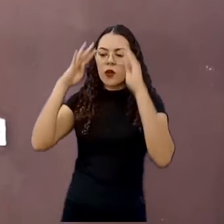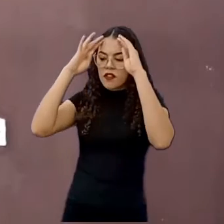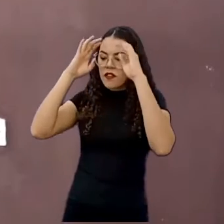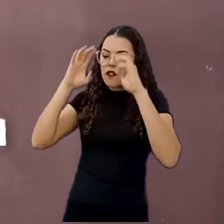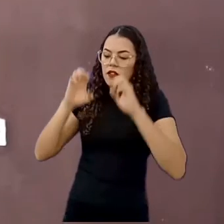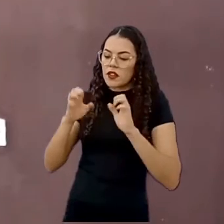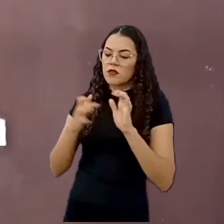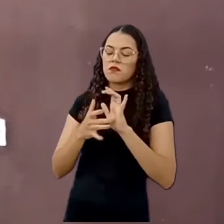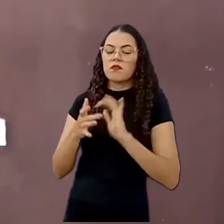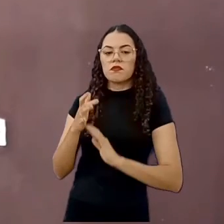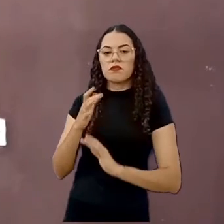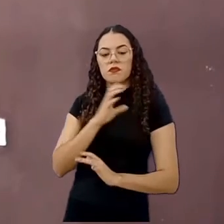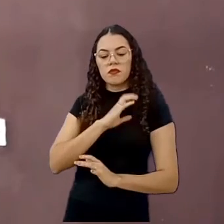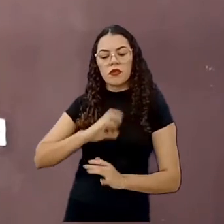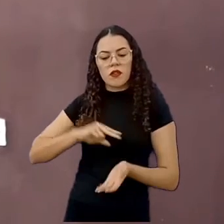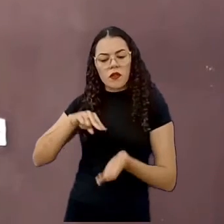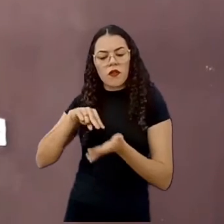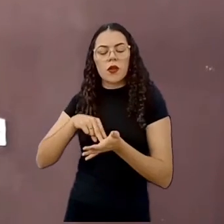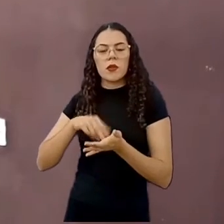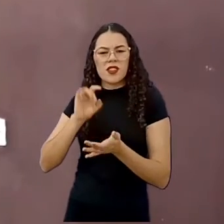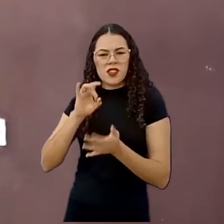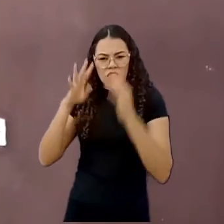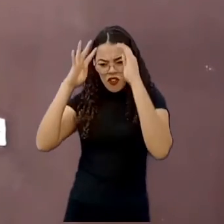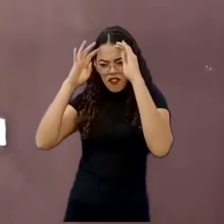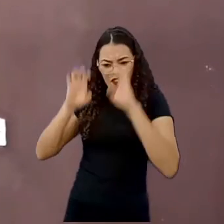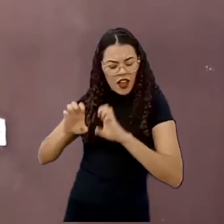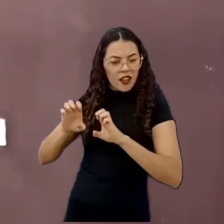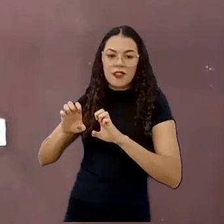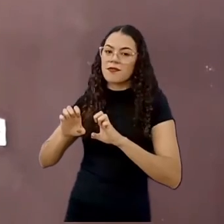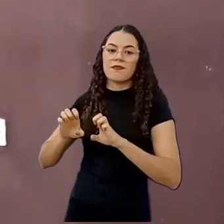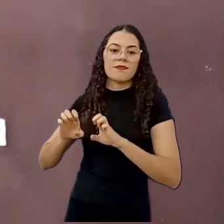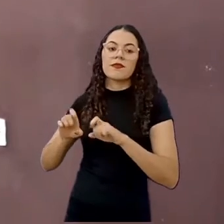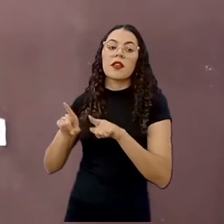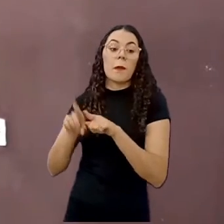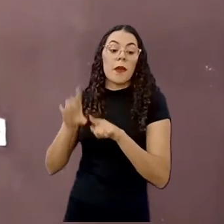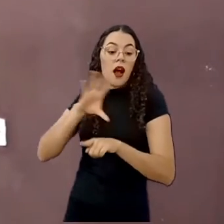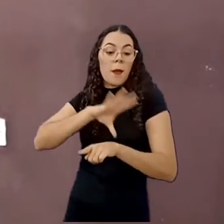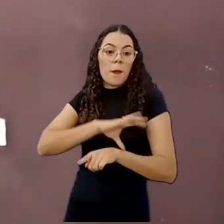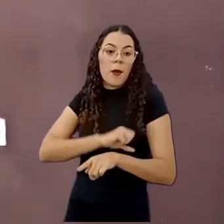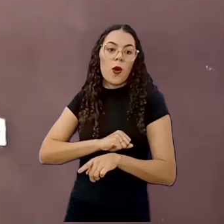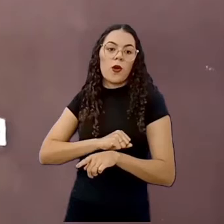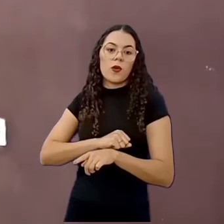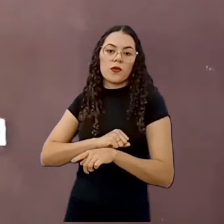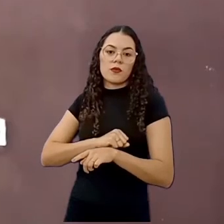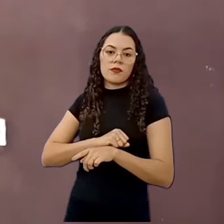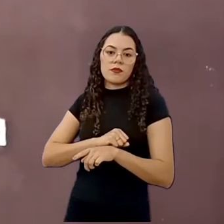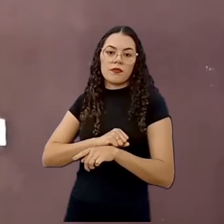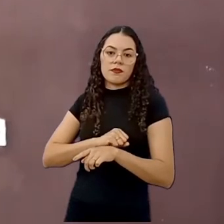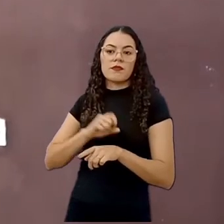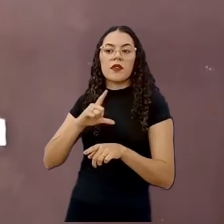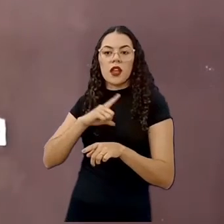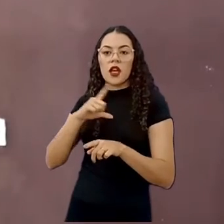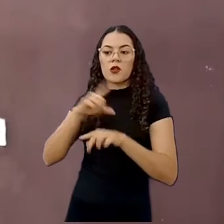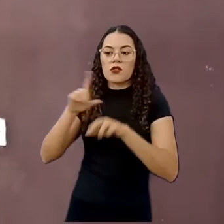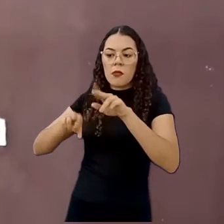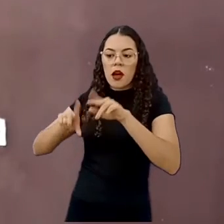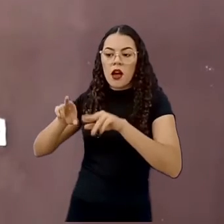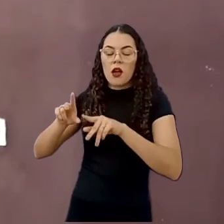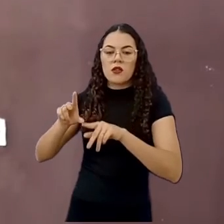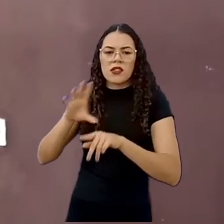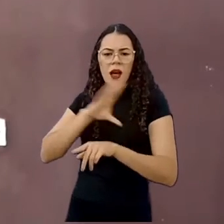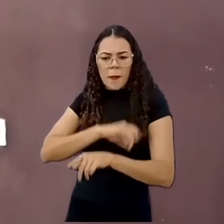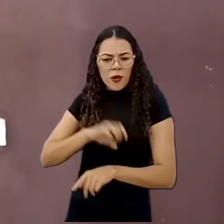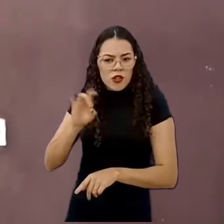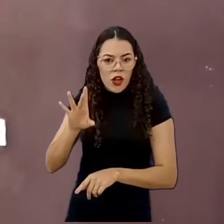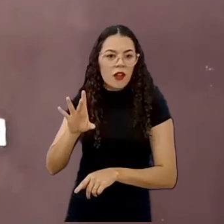Jesus. Não apenas fé, eles possuíam também amor por todos os santos. Não apenas o amor, mas